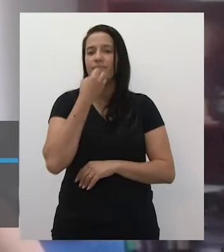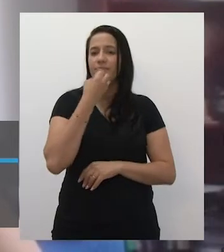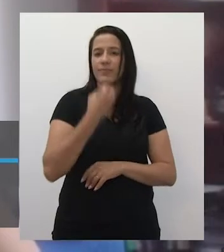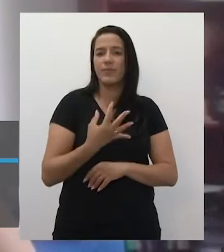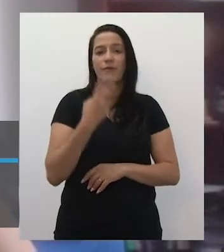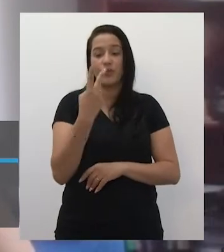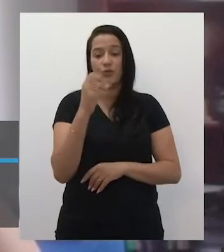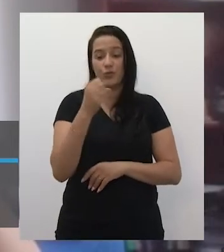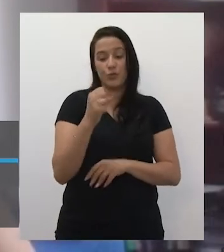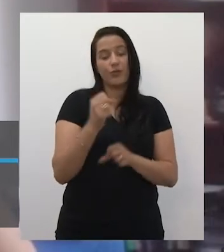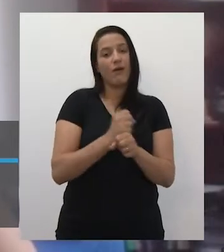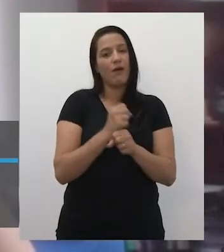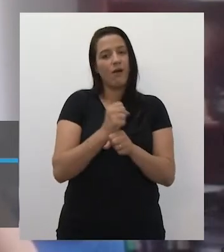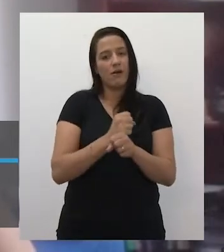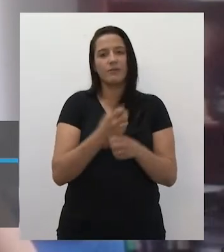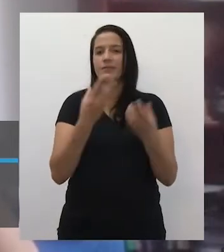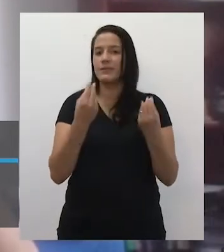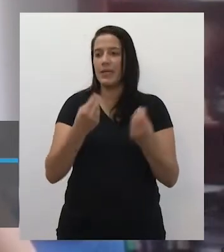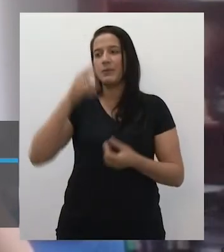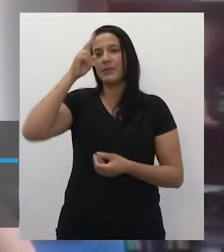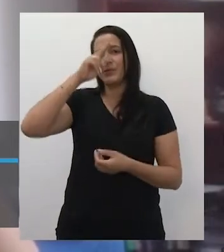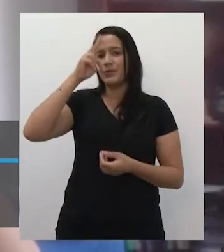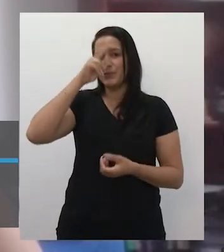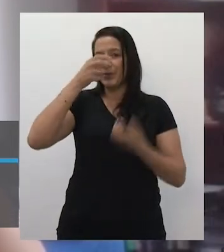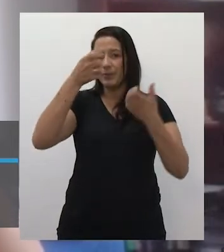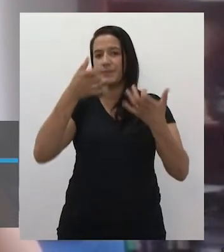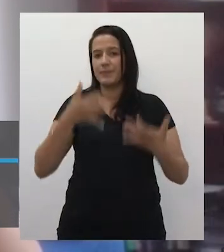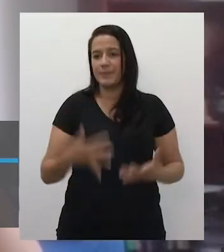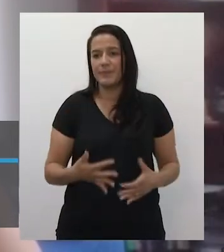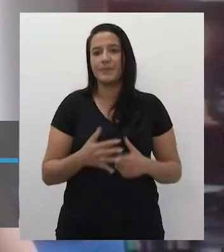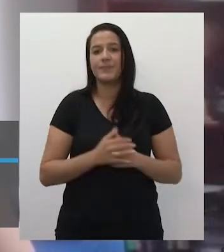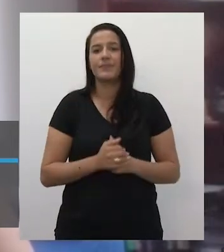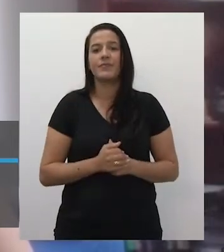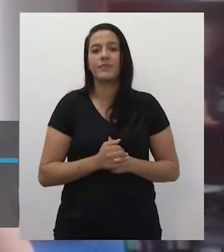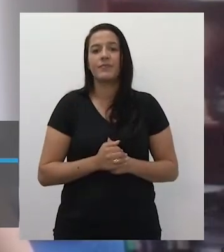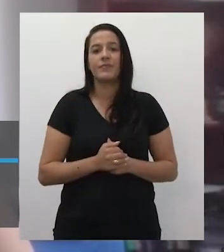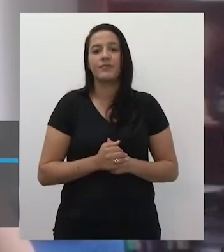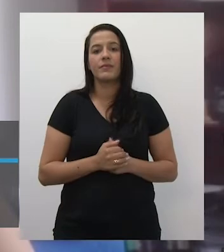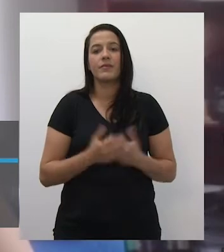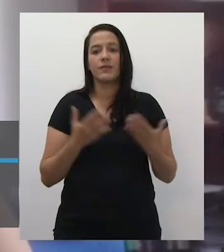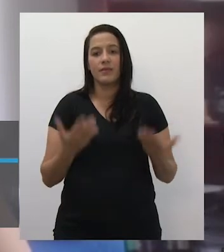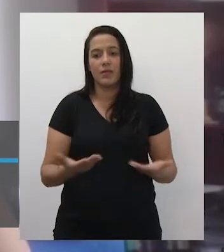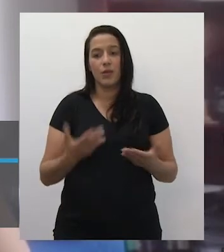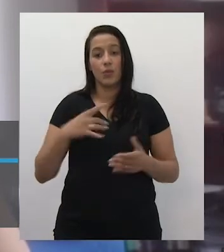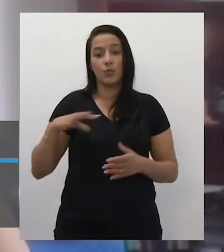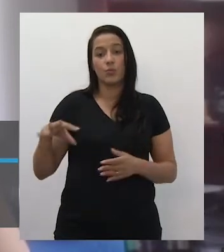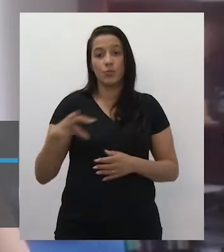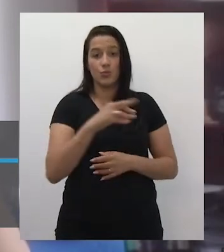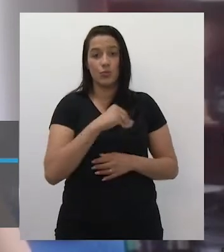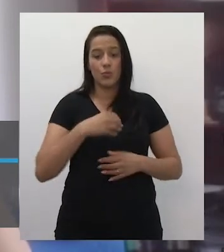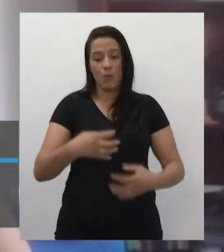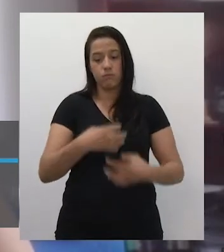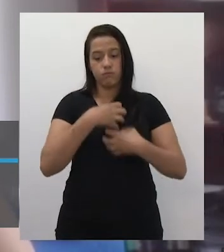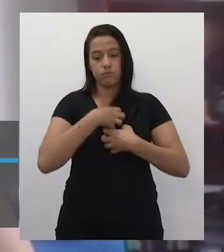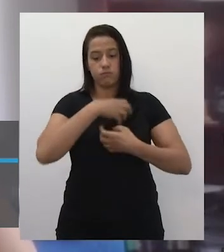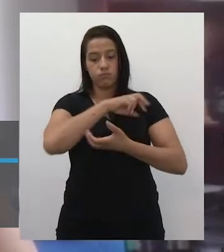macrocompetências. Então, a gente percebe que a autogestão, ela não vem sozinha, não é mesmo?